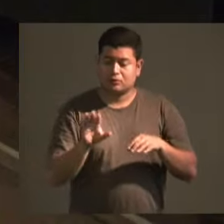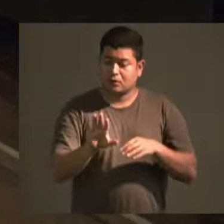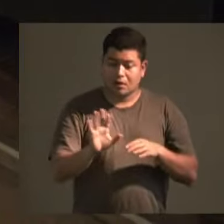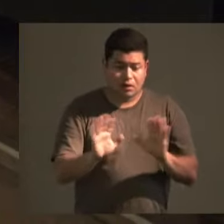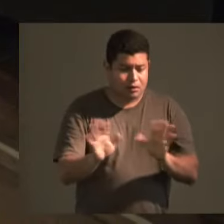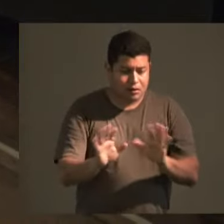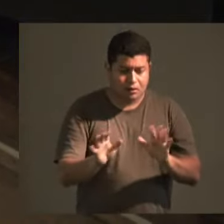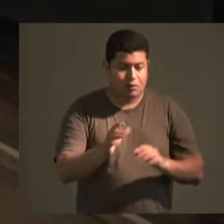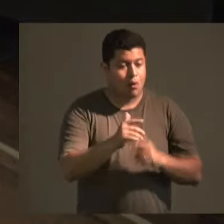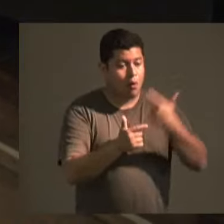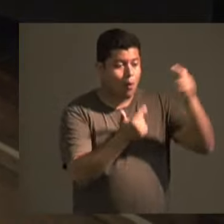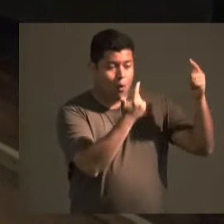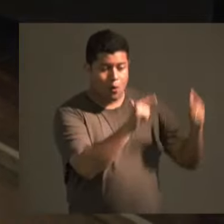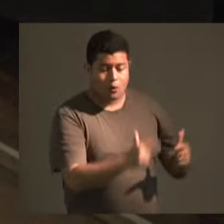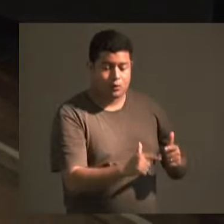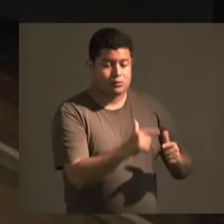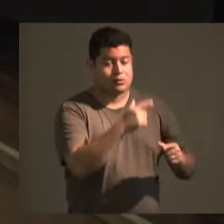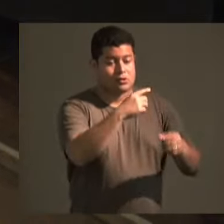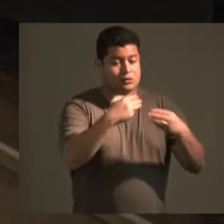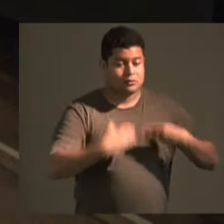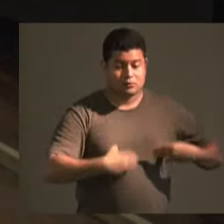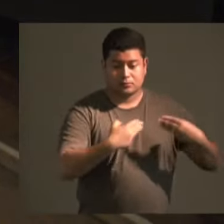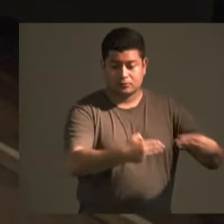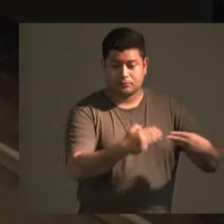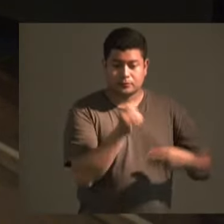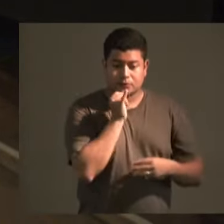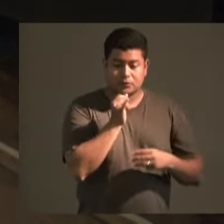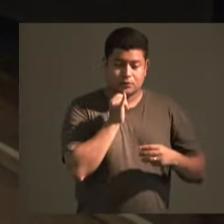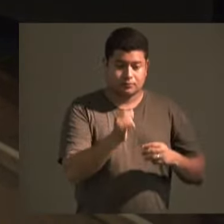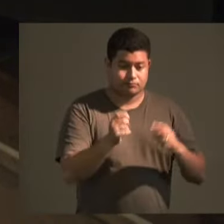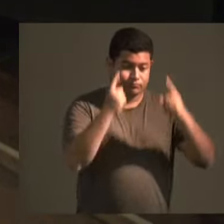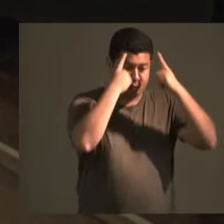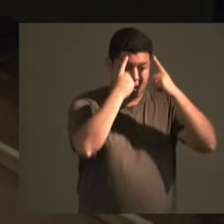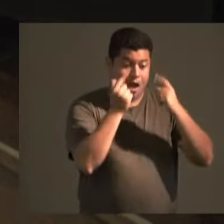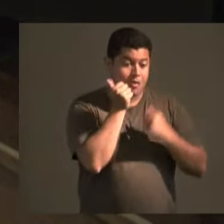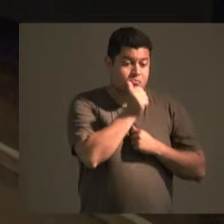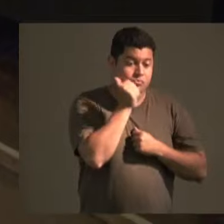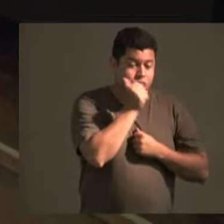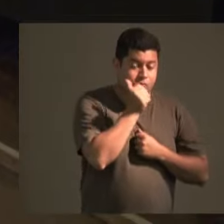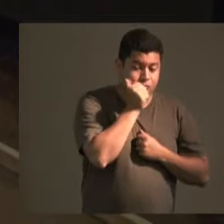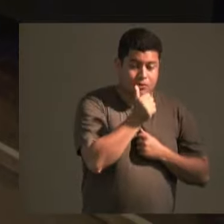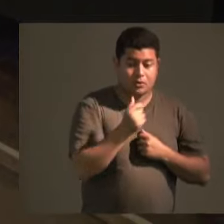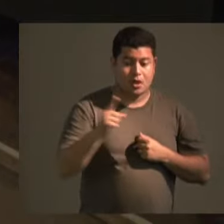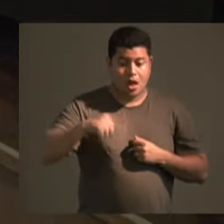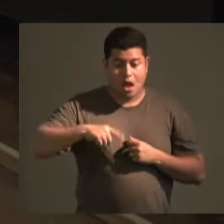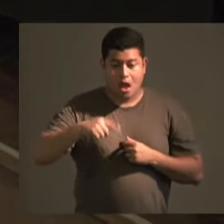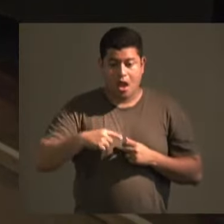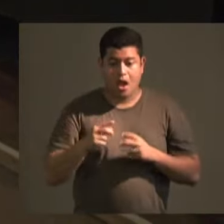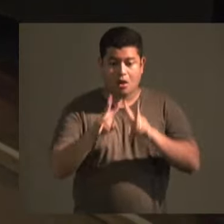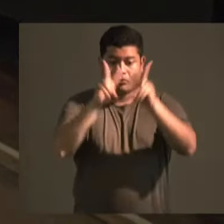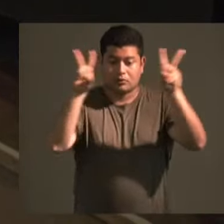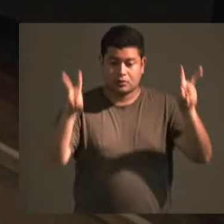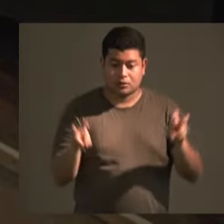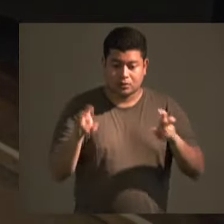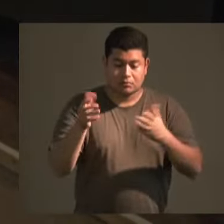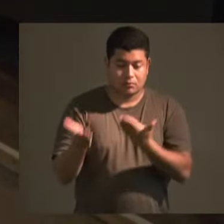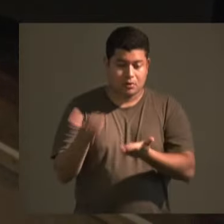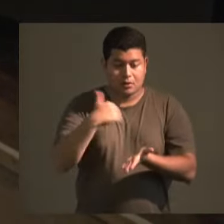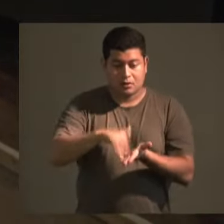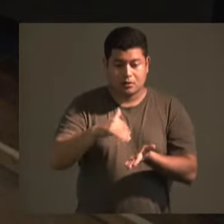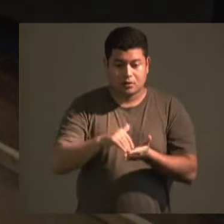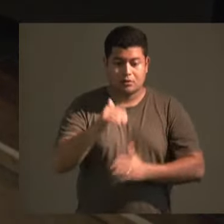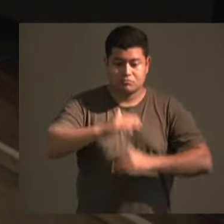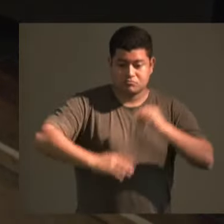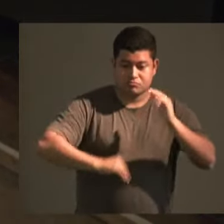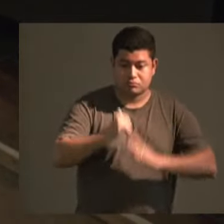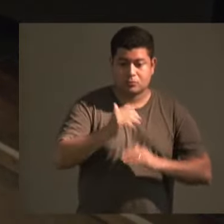como o nosso companheiro Antônio aqui falou, do Ministério das Mulheres. Então, é uma pauta que a nossa secretária também tem atuado e tem dado essa tarefa